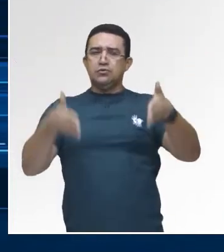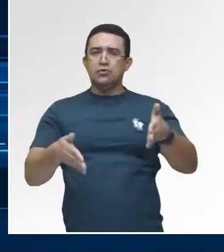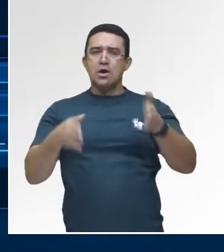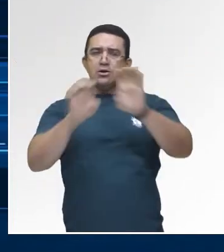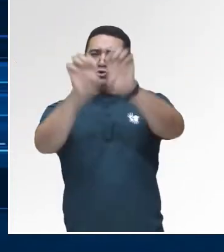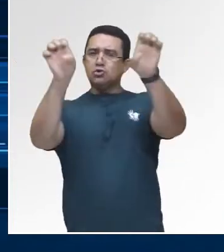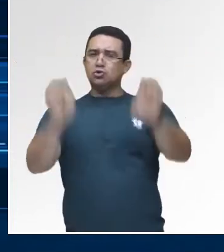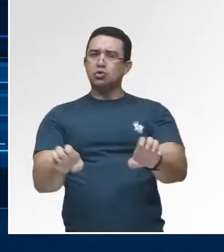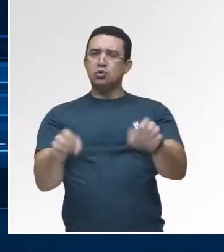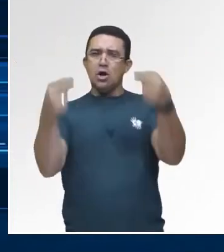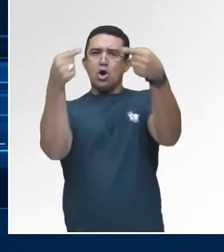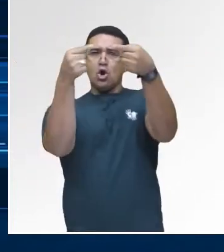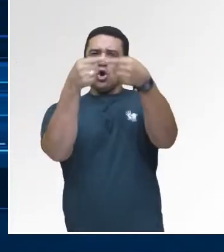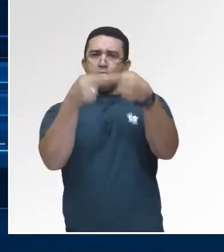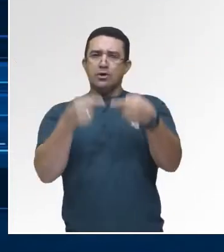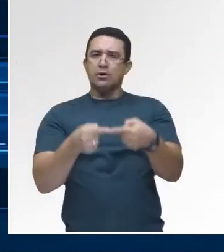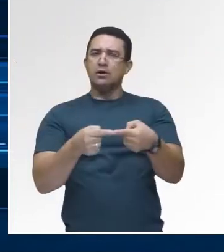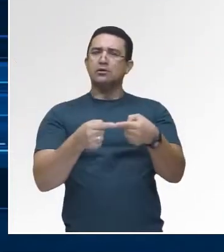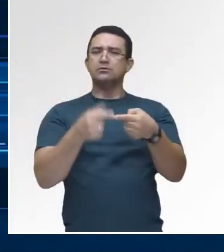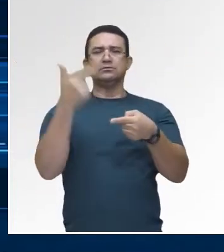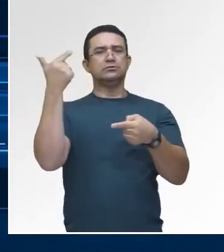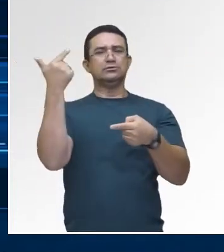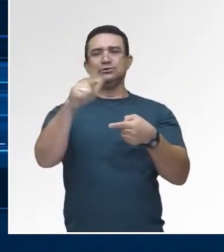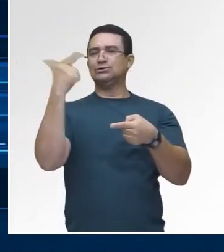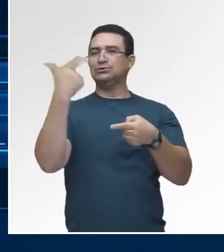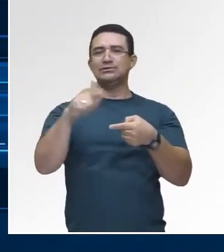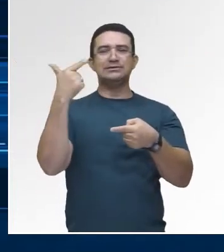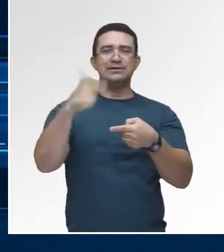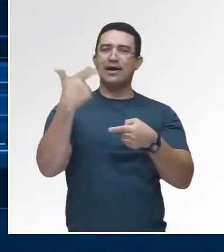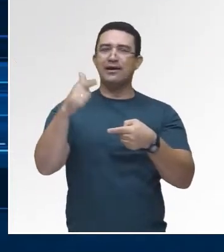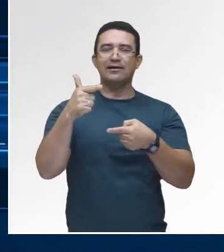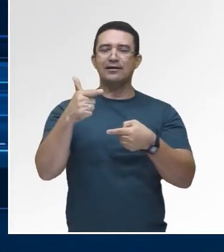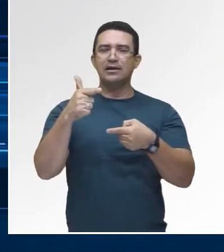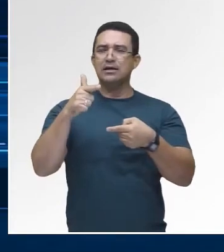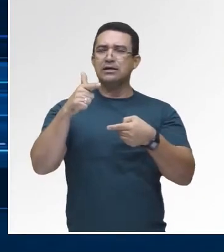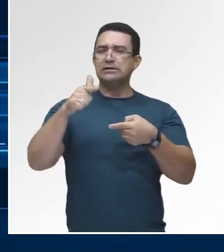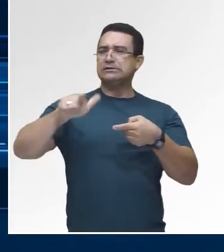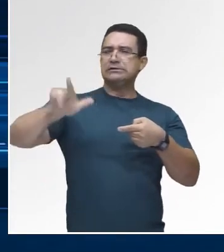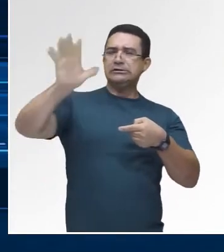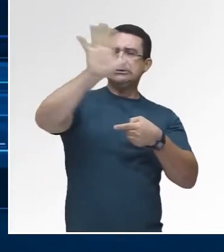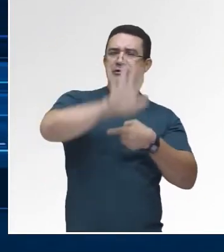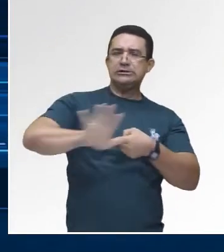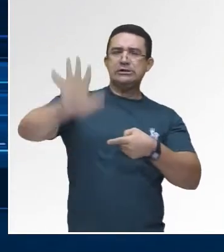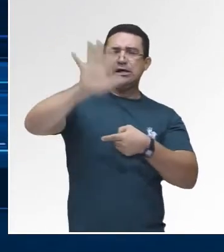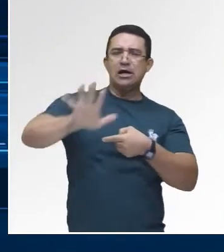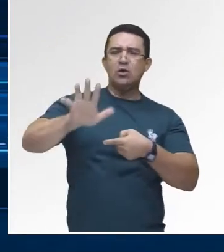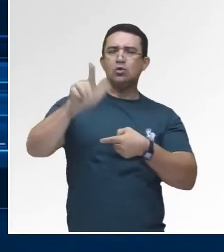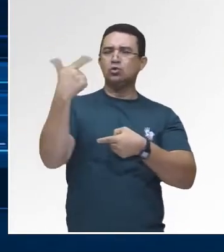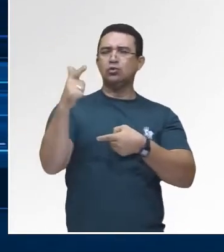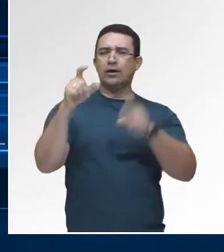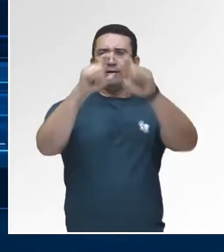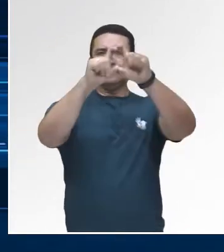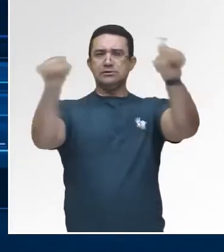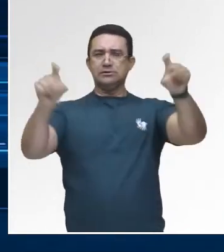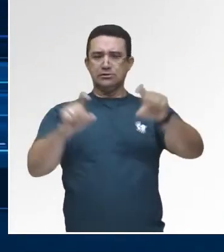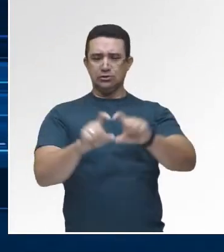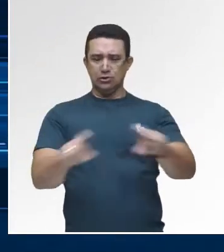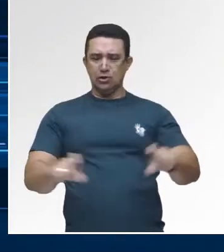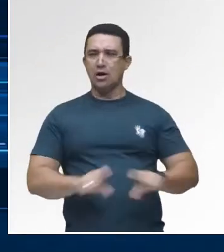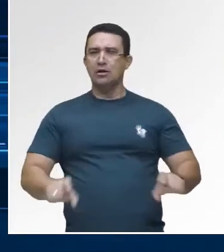Nem sempre, algumas sim, mas na maneira, de modo geral, não, né? Não vai ter estrofes também,